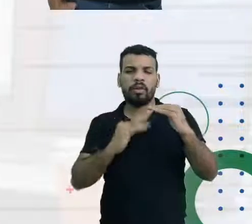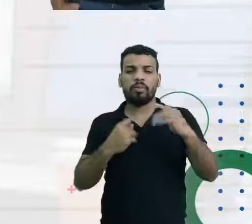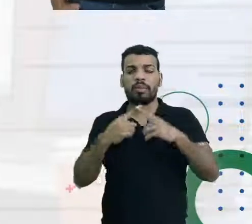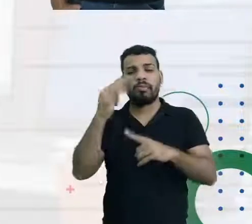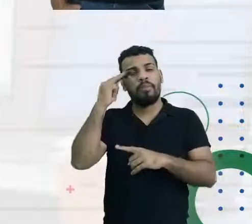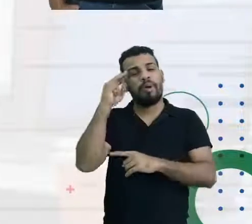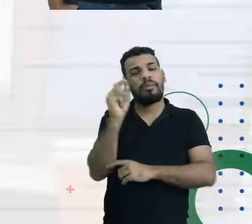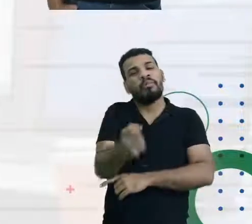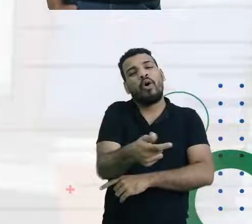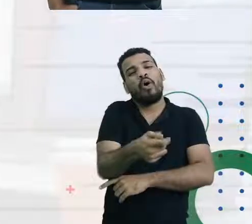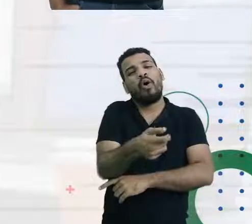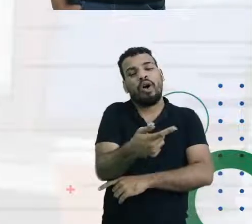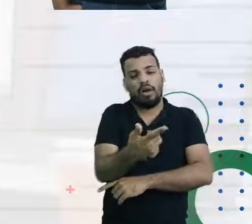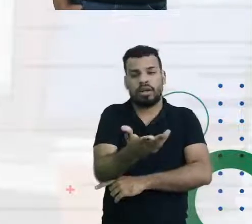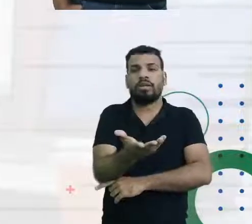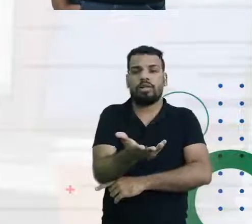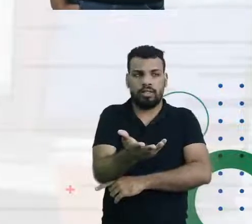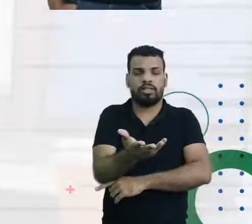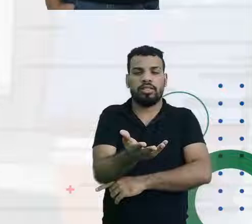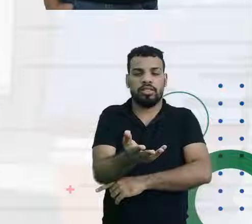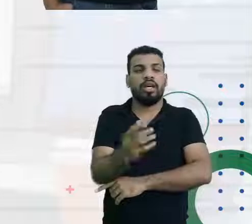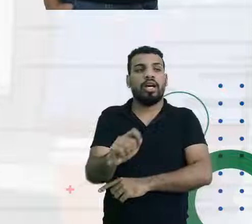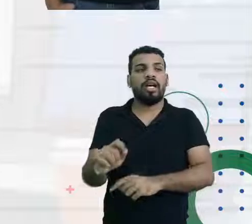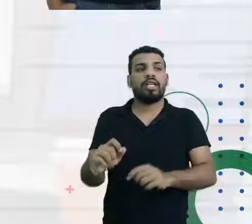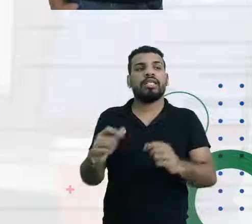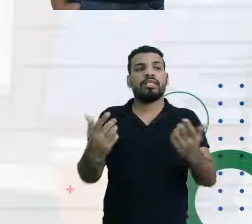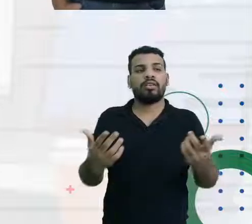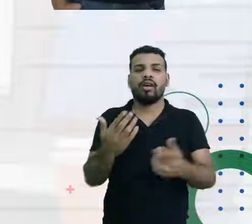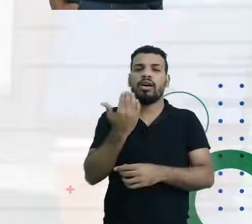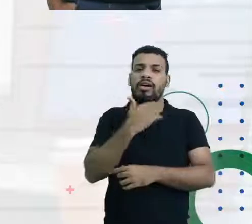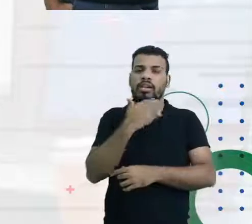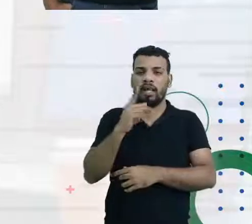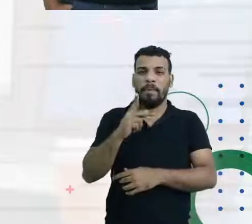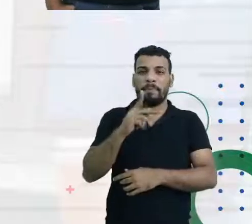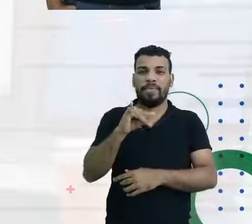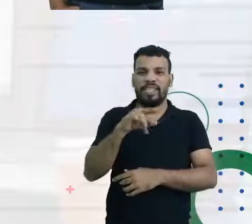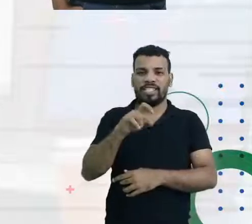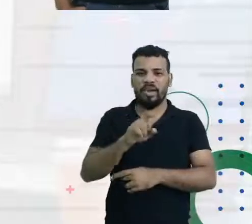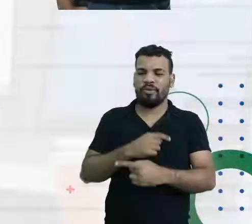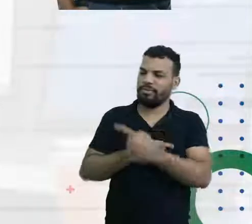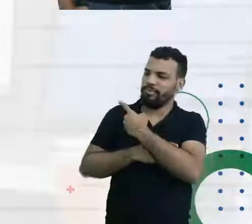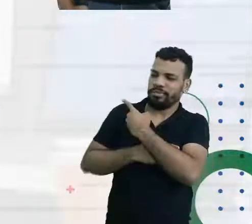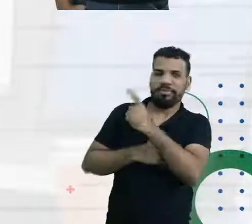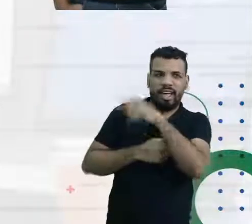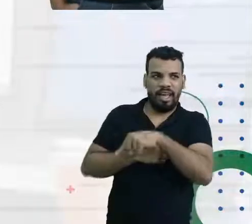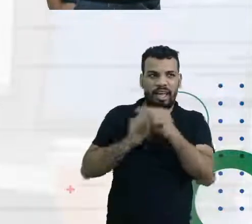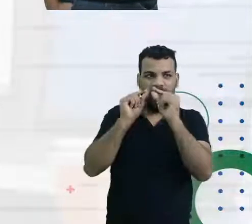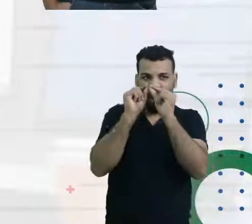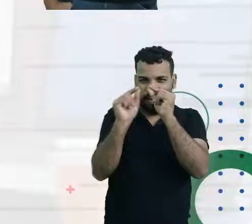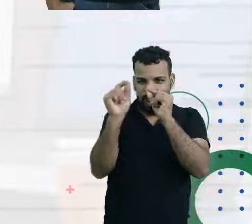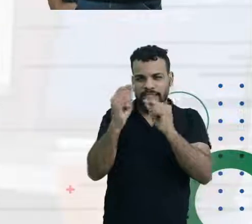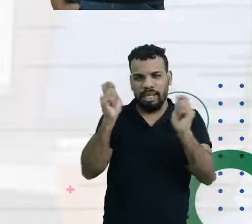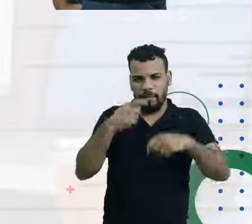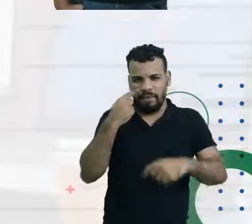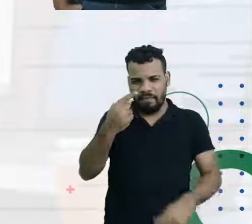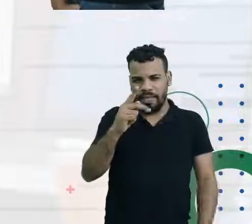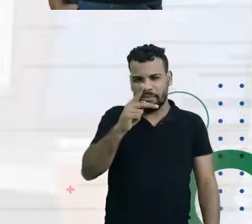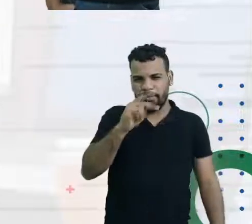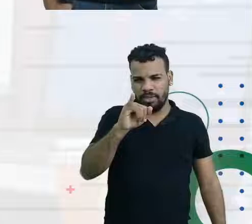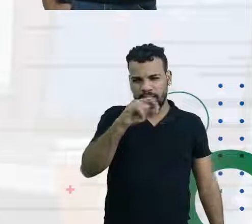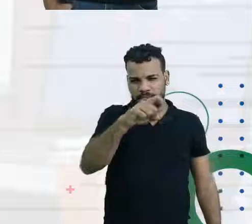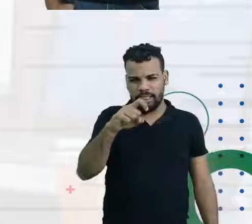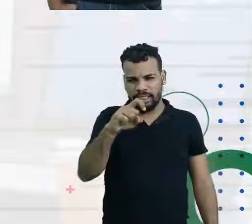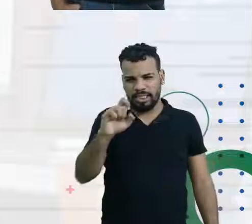pouca memória e com a definição de tela baixa. Então, essa também é uma das características do pixel art, né?